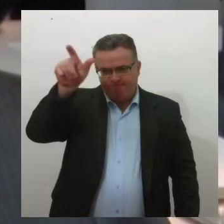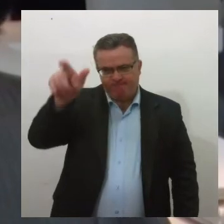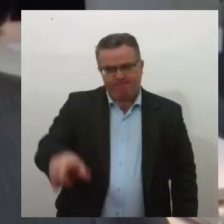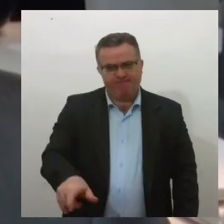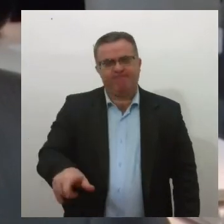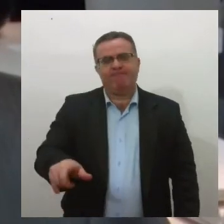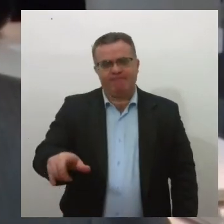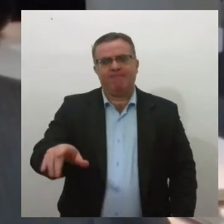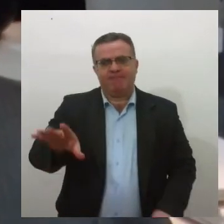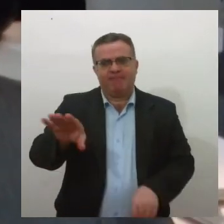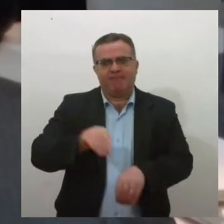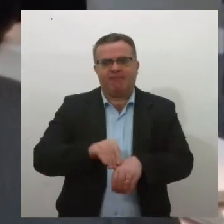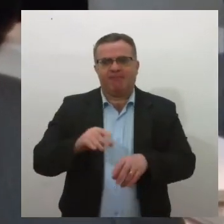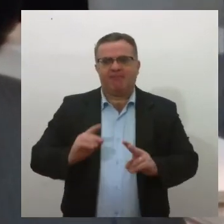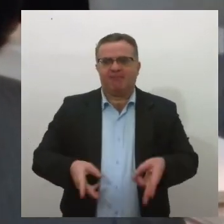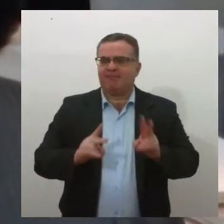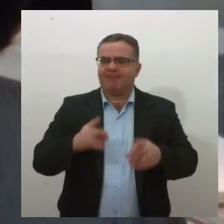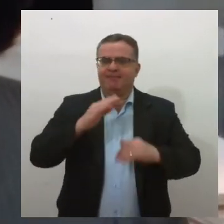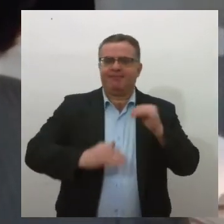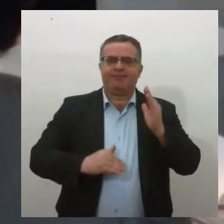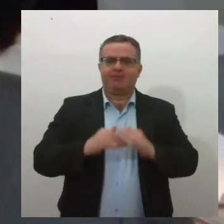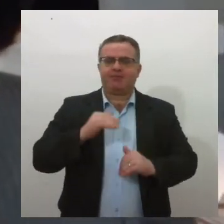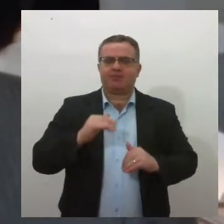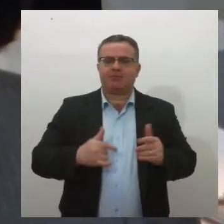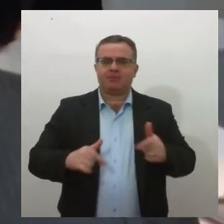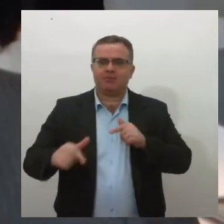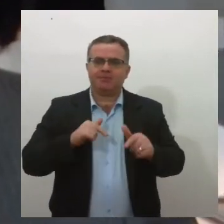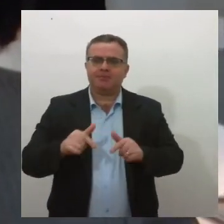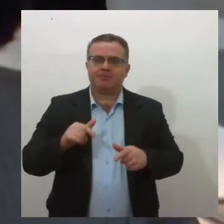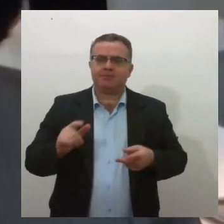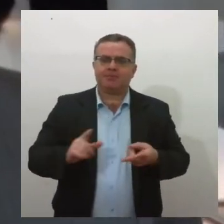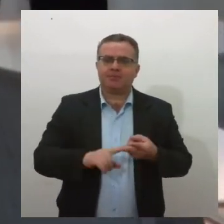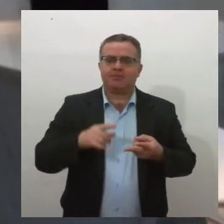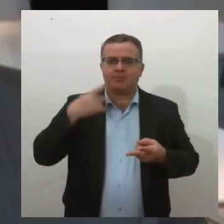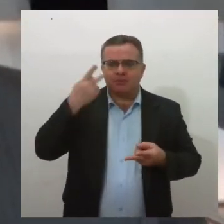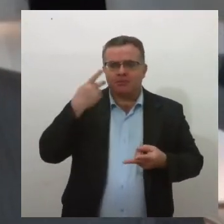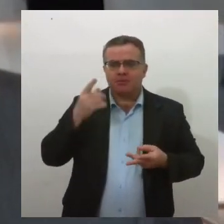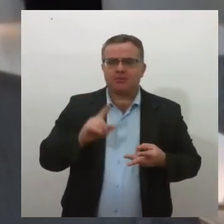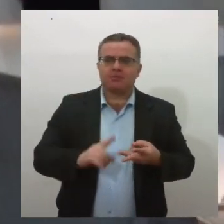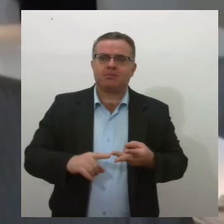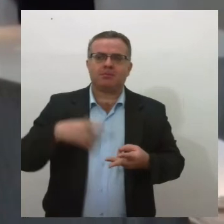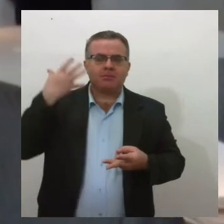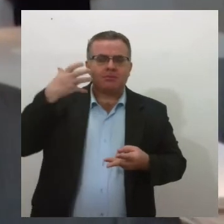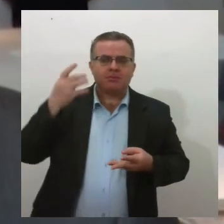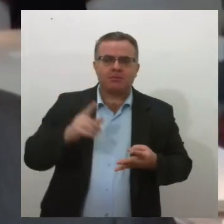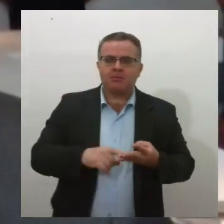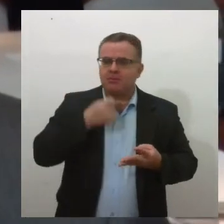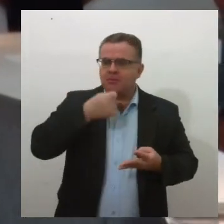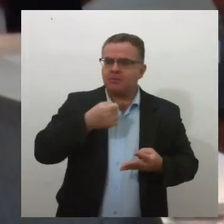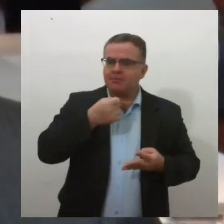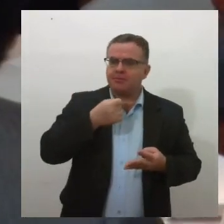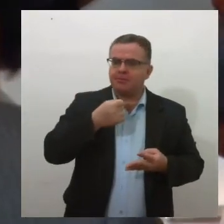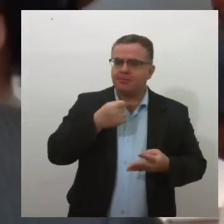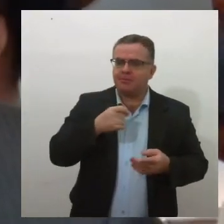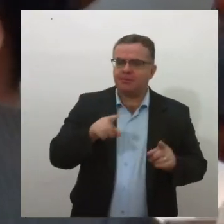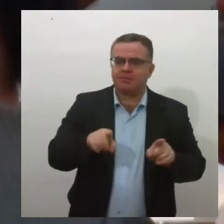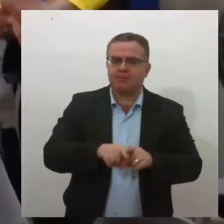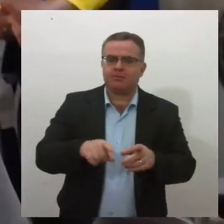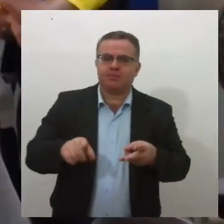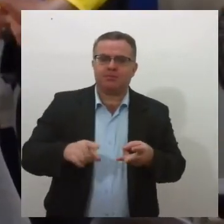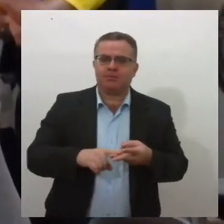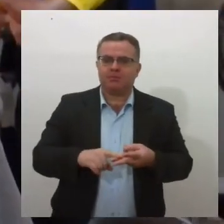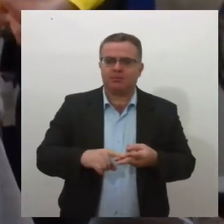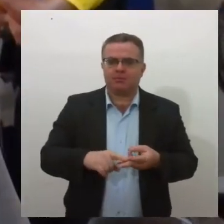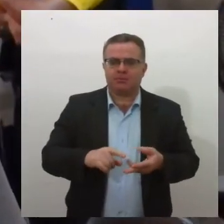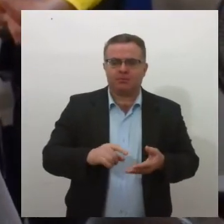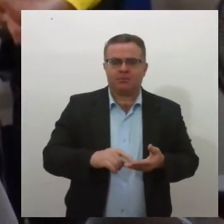bonito nas profissões que exerceu, tanto como político, como radialista, jornalista e como desportista, acima de tudo.